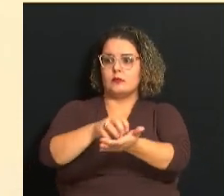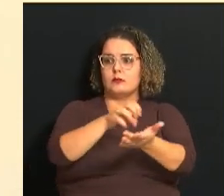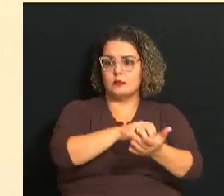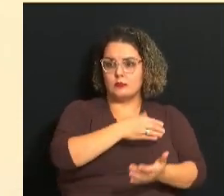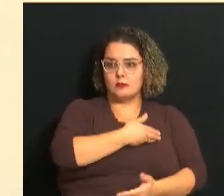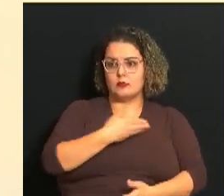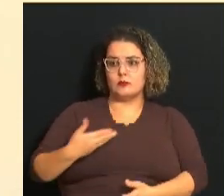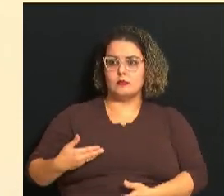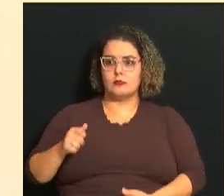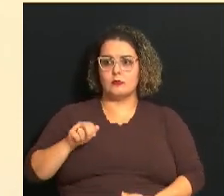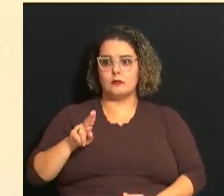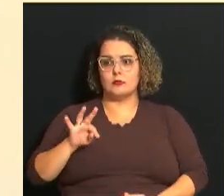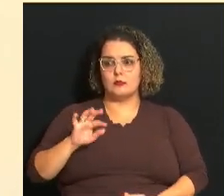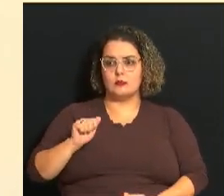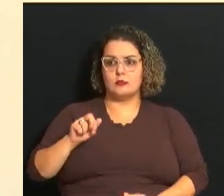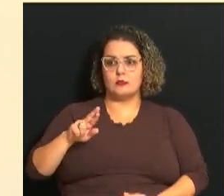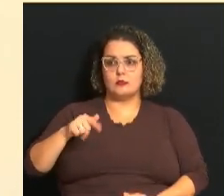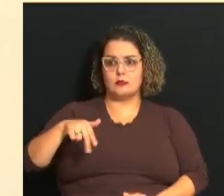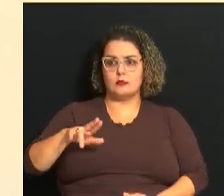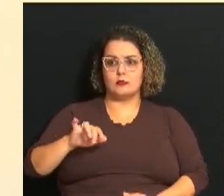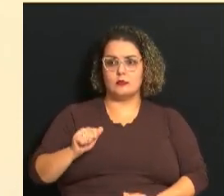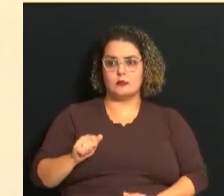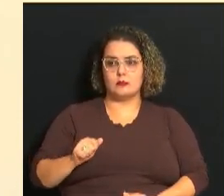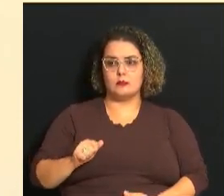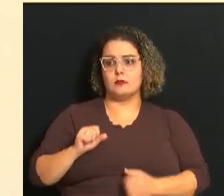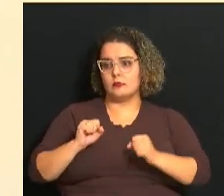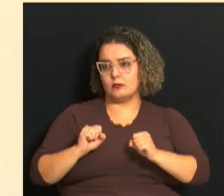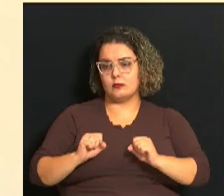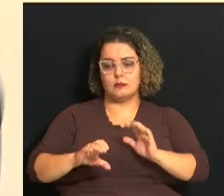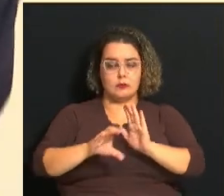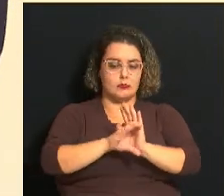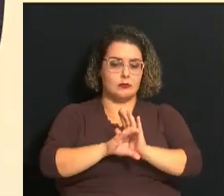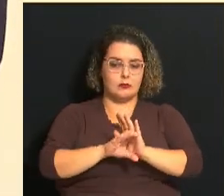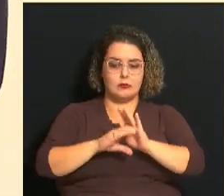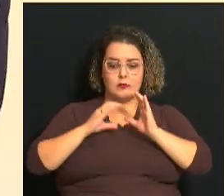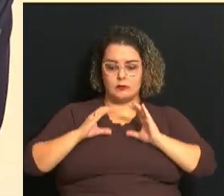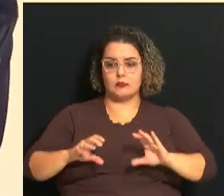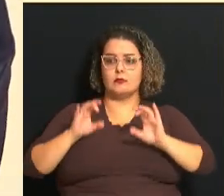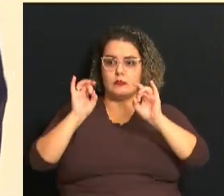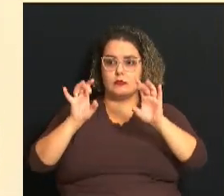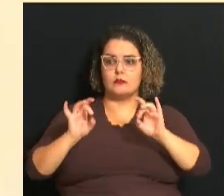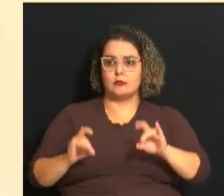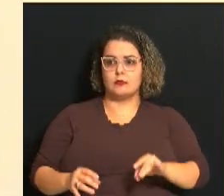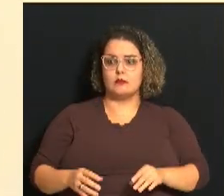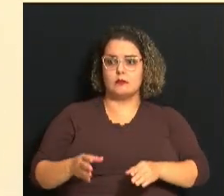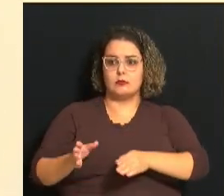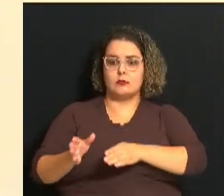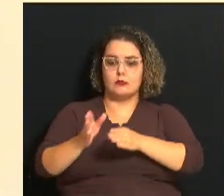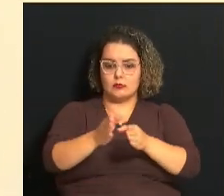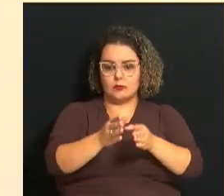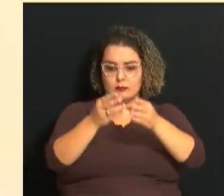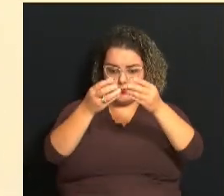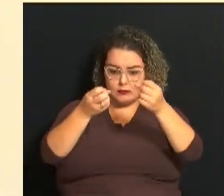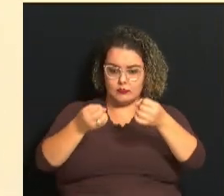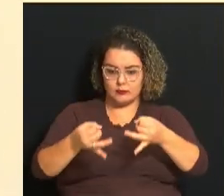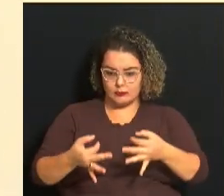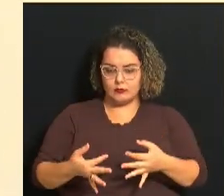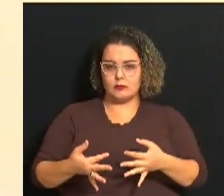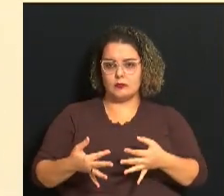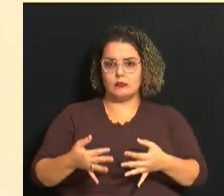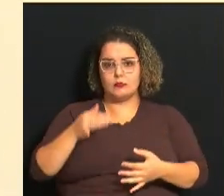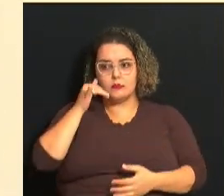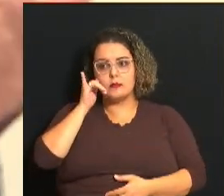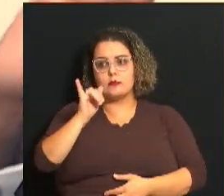gente as autarquias empresas públicas podiam ter Código de Conduta específico é orientando no sentido de se evitar